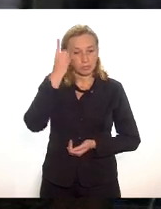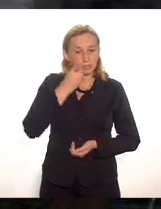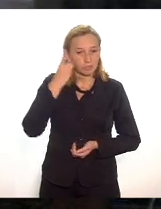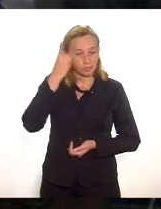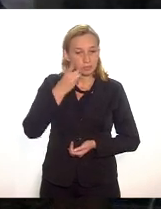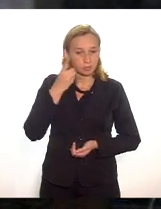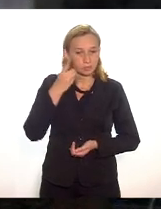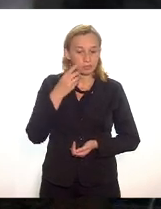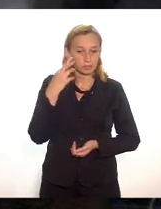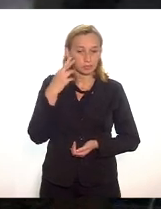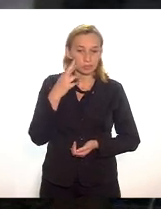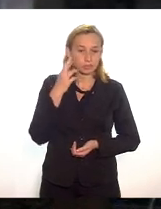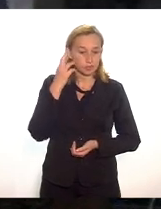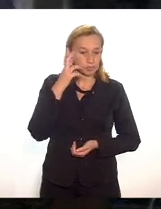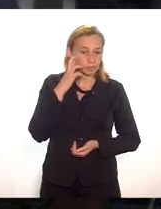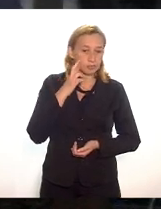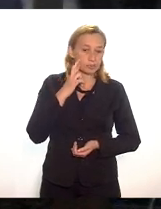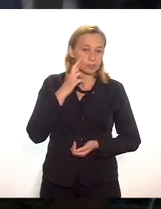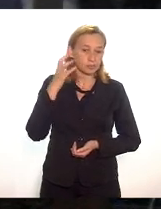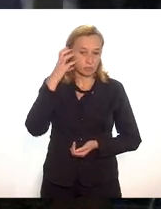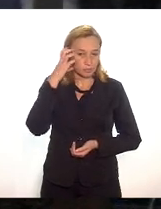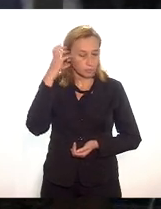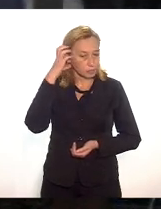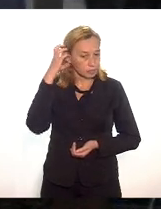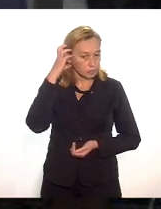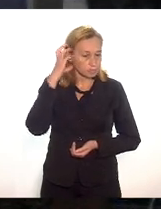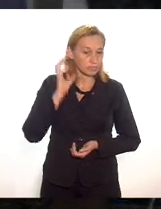Deputada Rosane Félix.